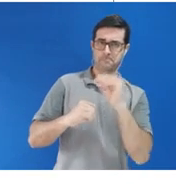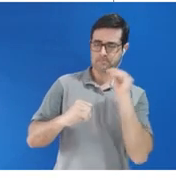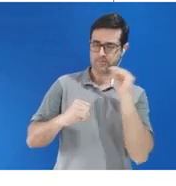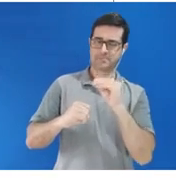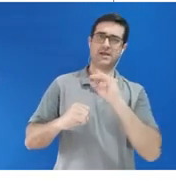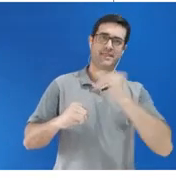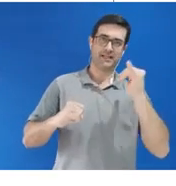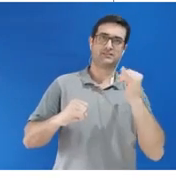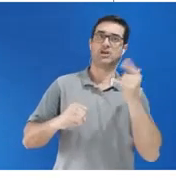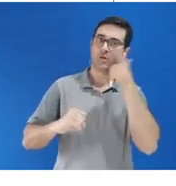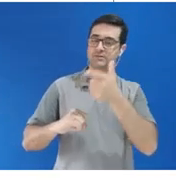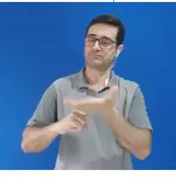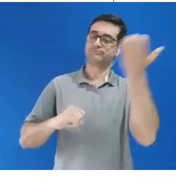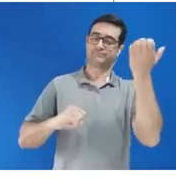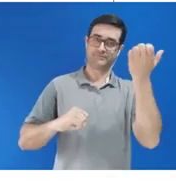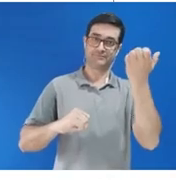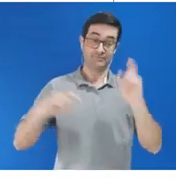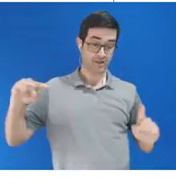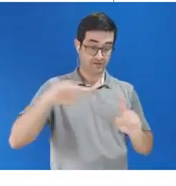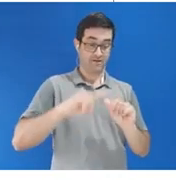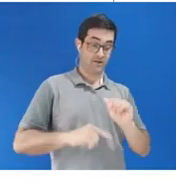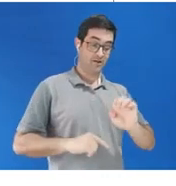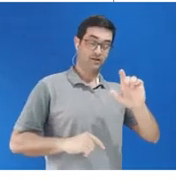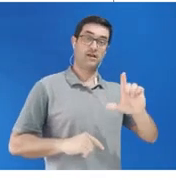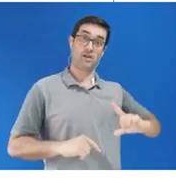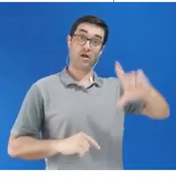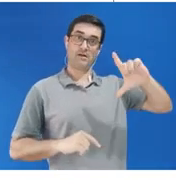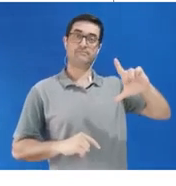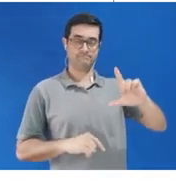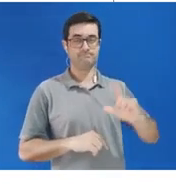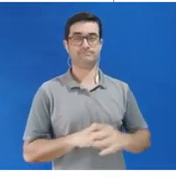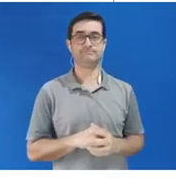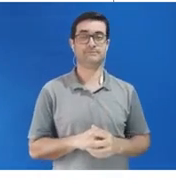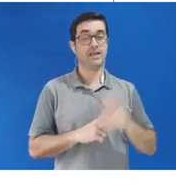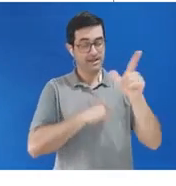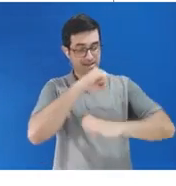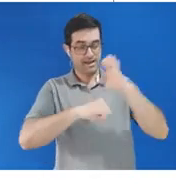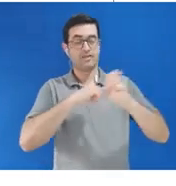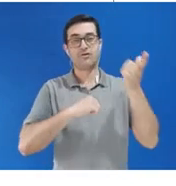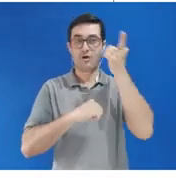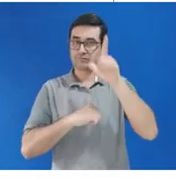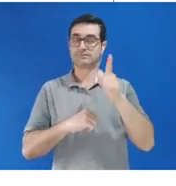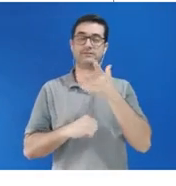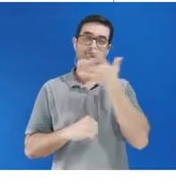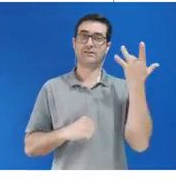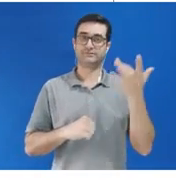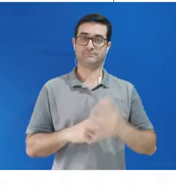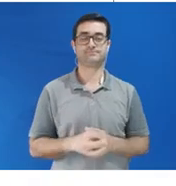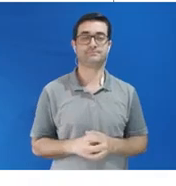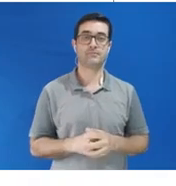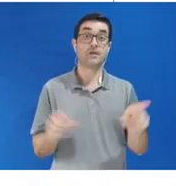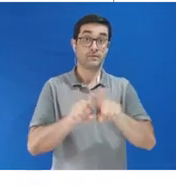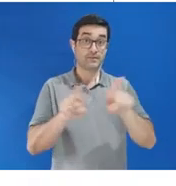e a afinidade eletrônica é elevada, eles recebem facilmente elétrons. Na última aula ainda, nós